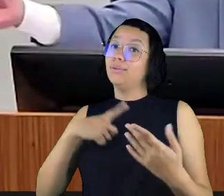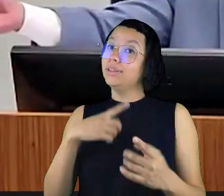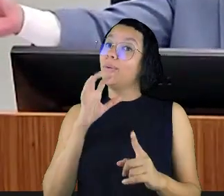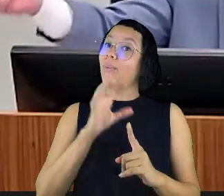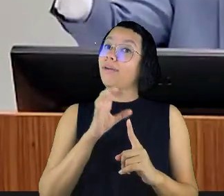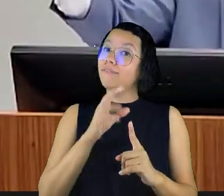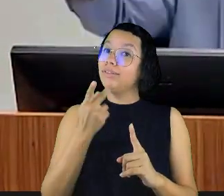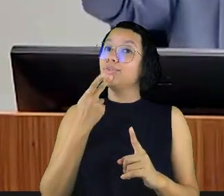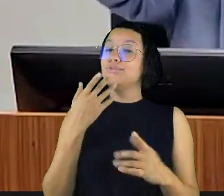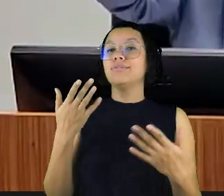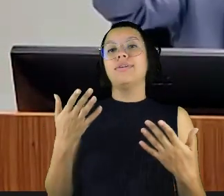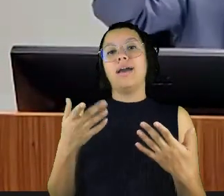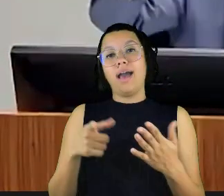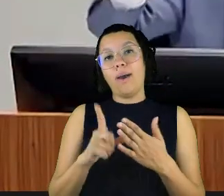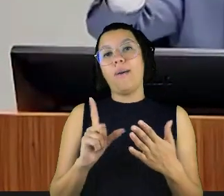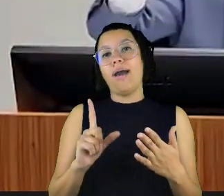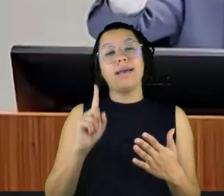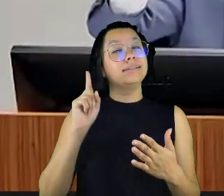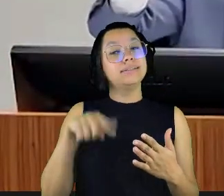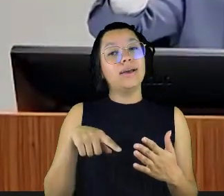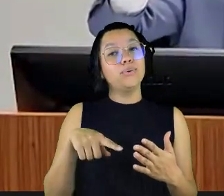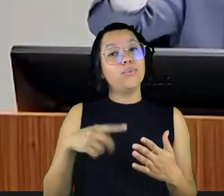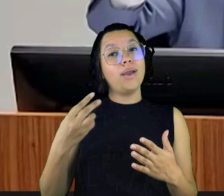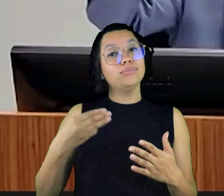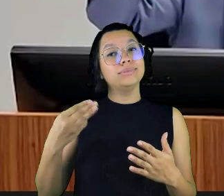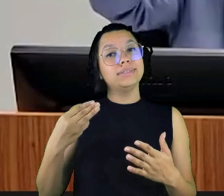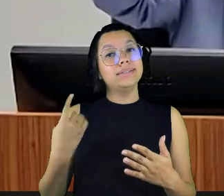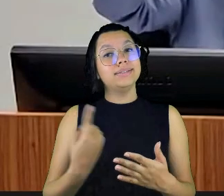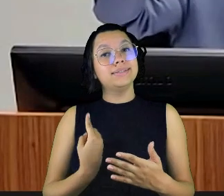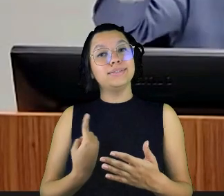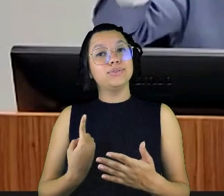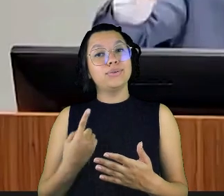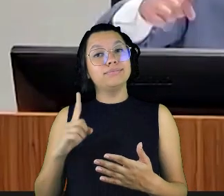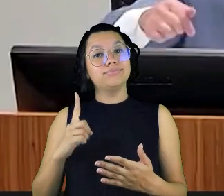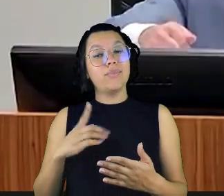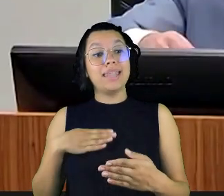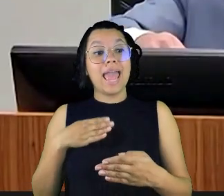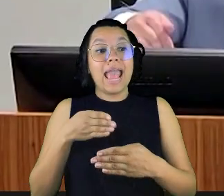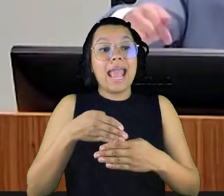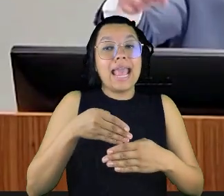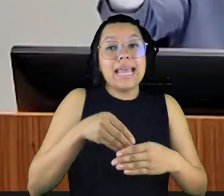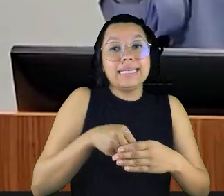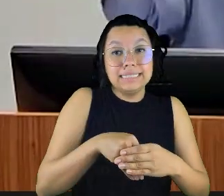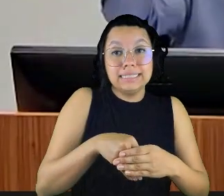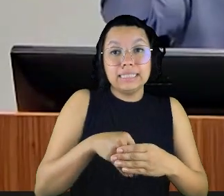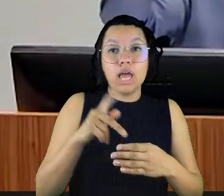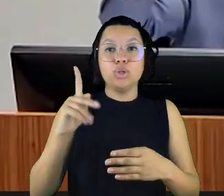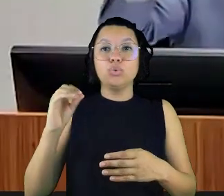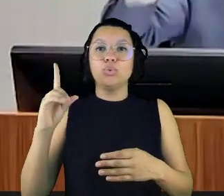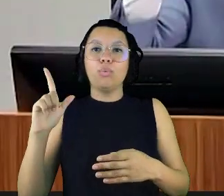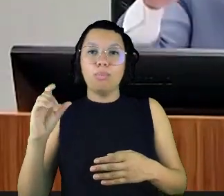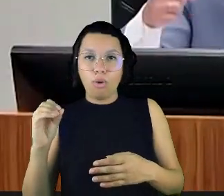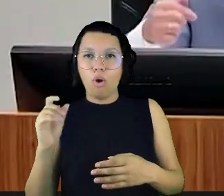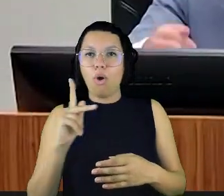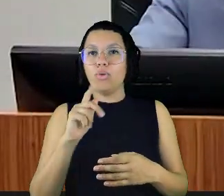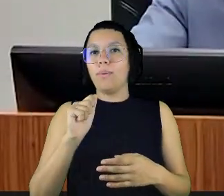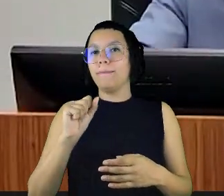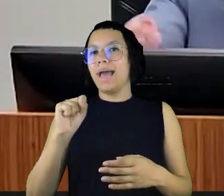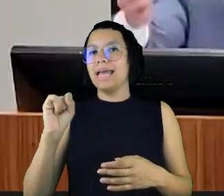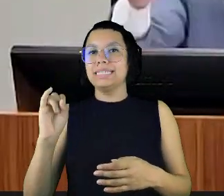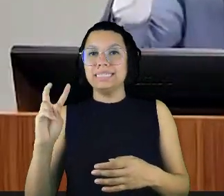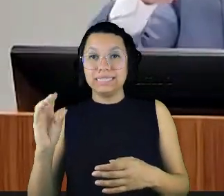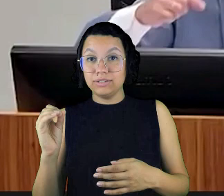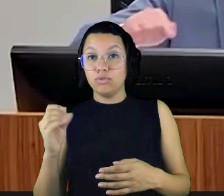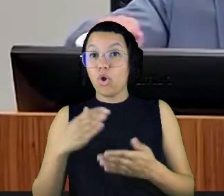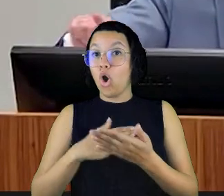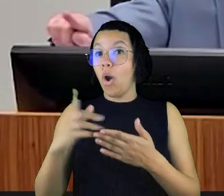terceiro isolado, ela entra no polo passivo. Aí ela passa a ter contra ela um efeito